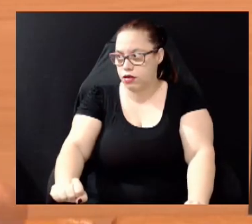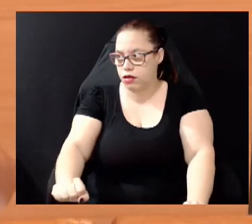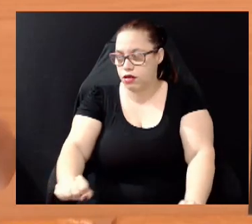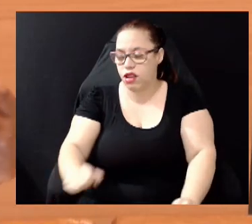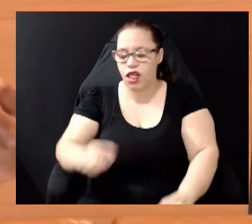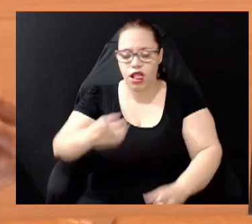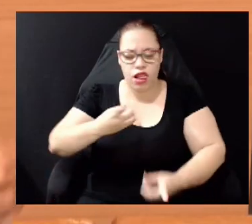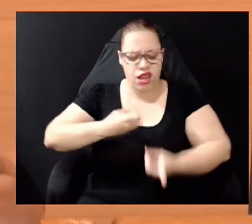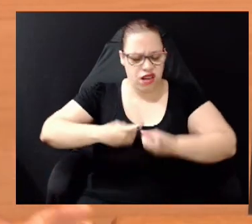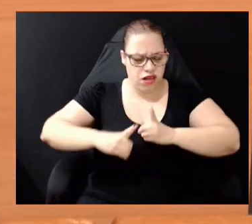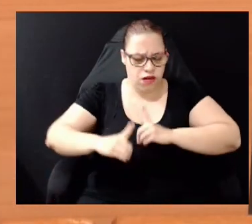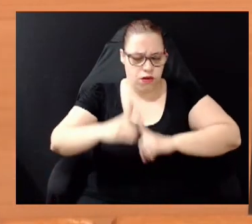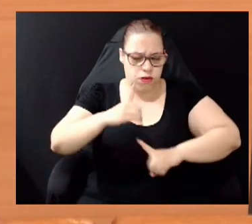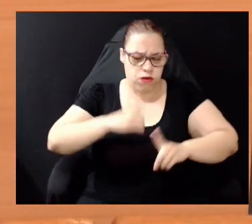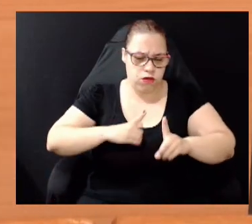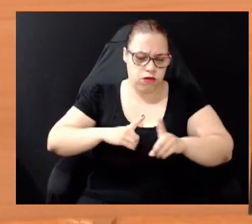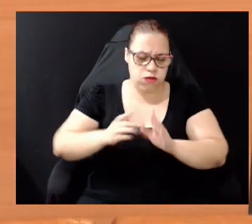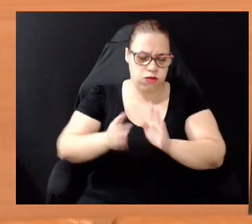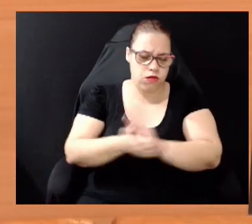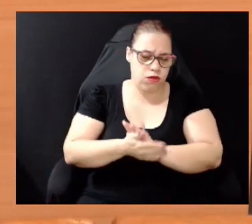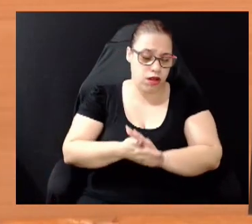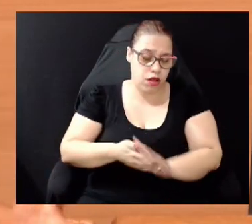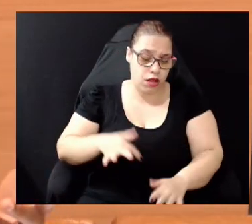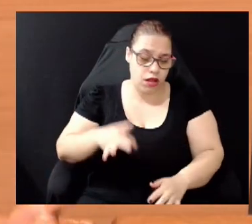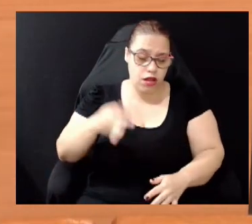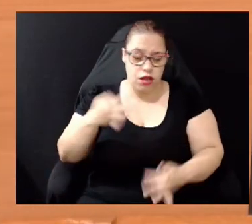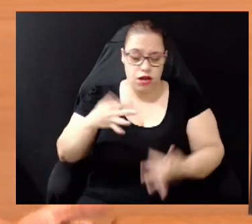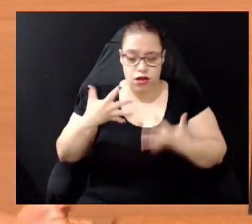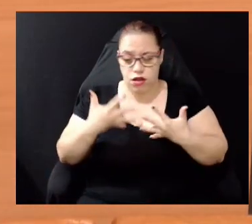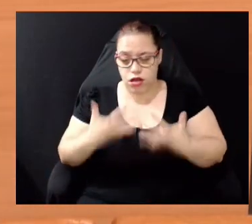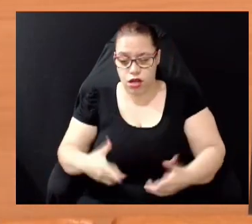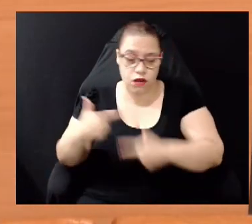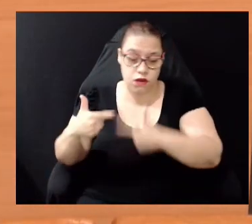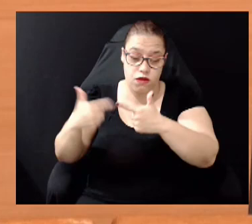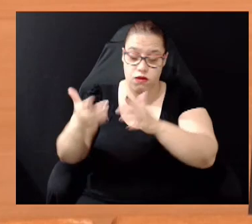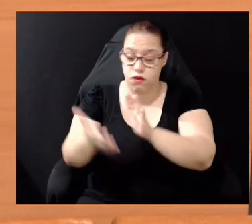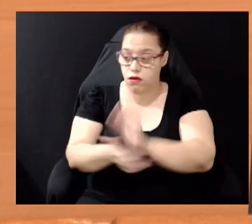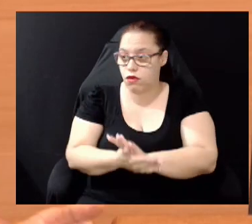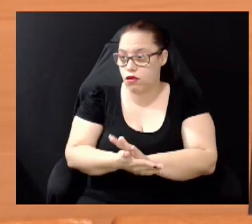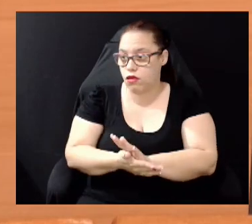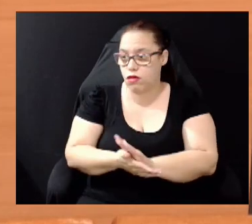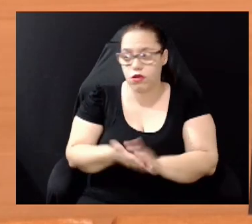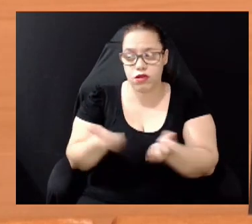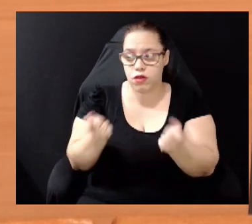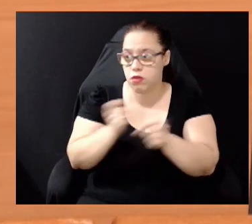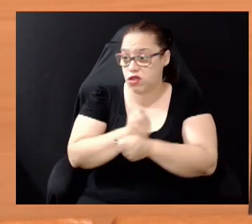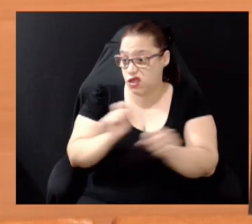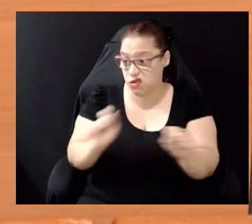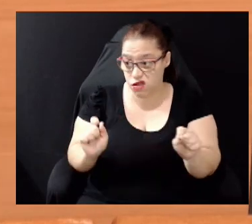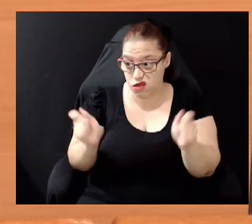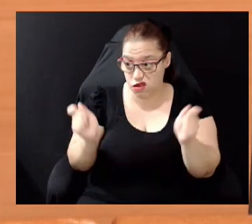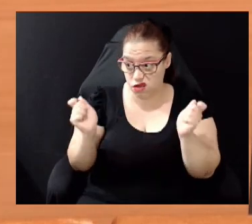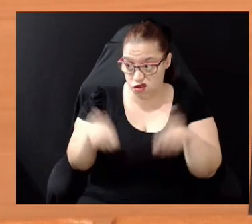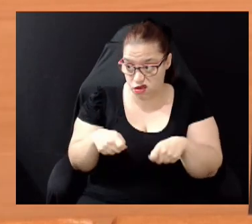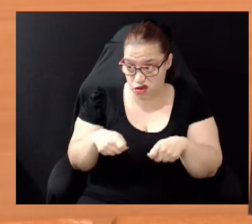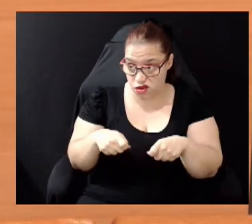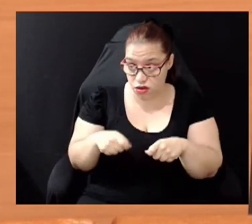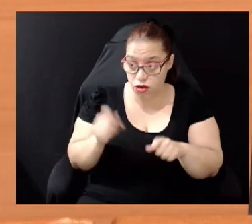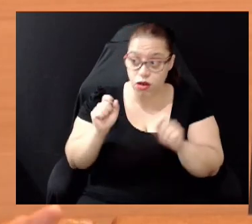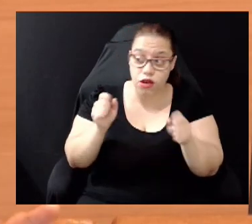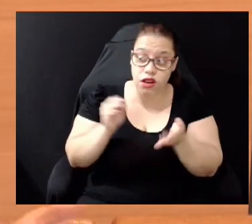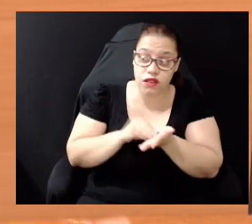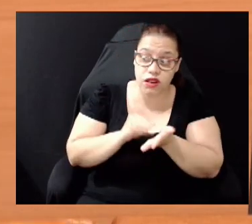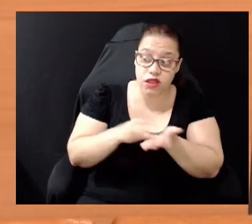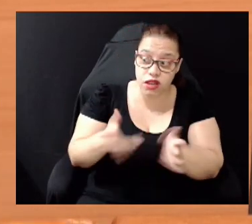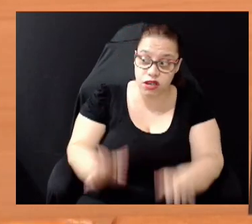do burnout, mas muitas vezes isso também não é possível. E quando isso não é possível, o que resta para essa mulher,